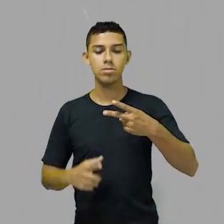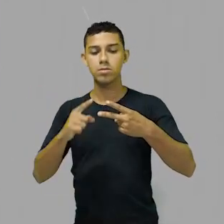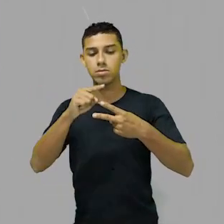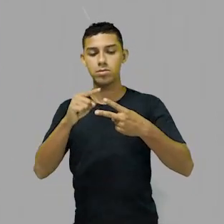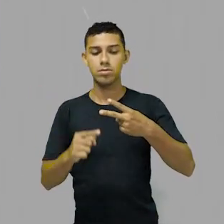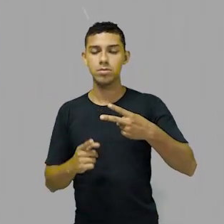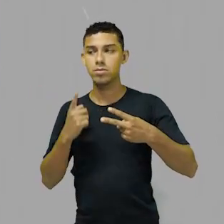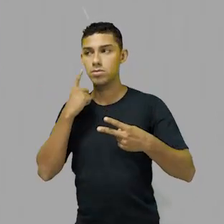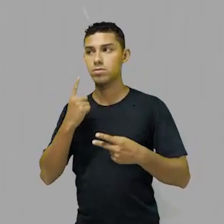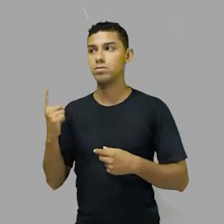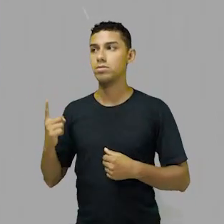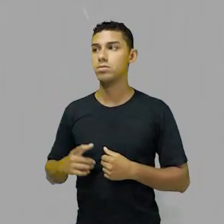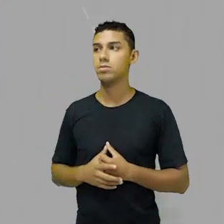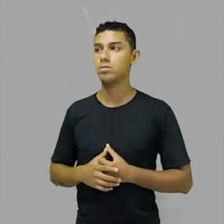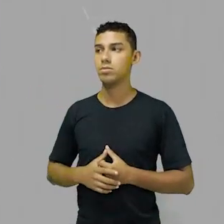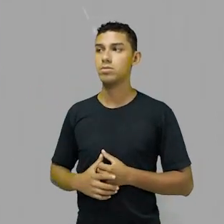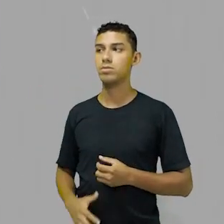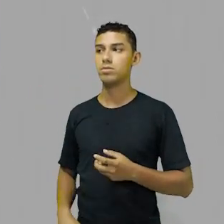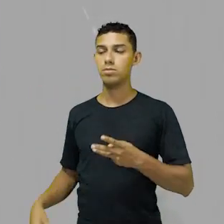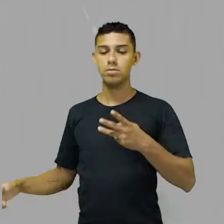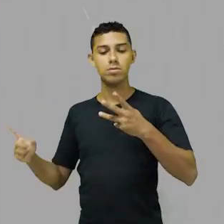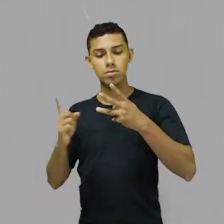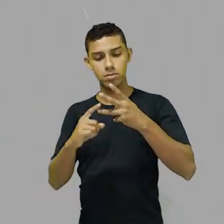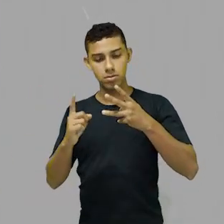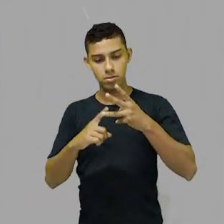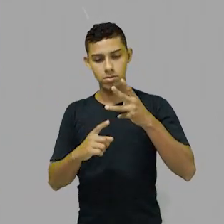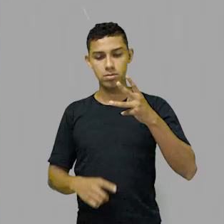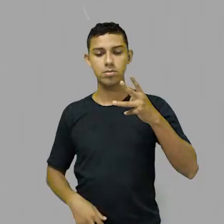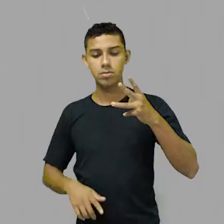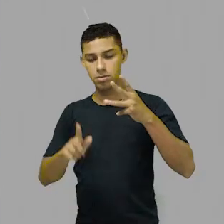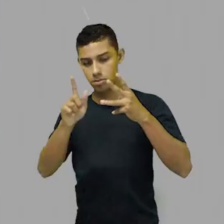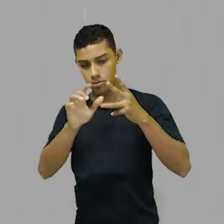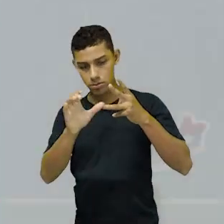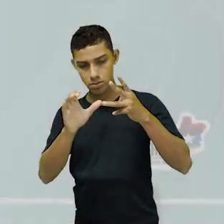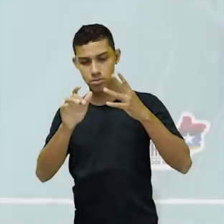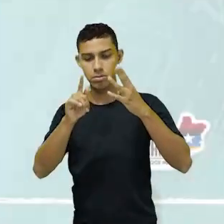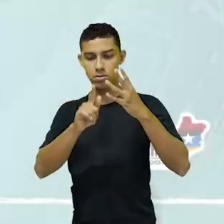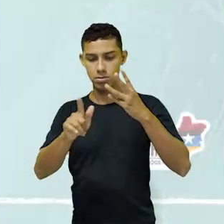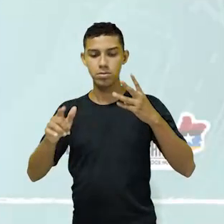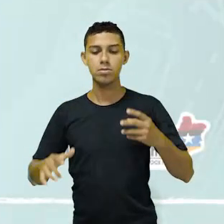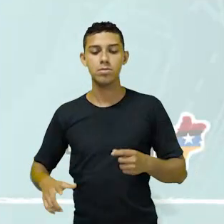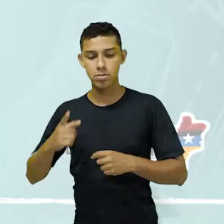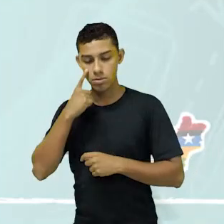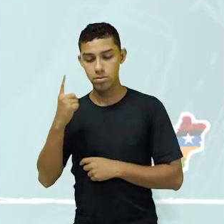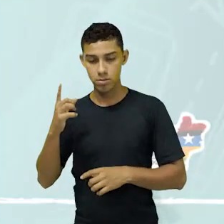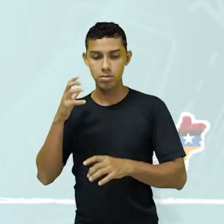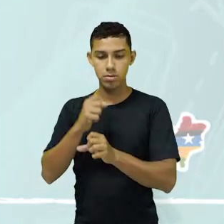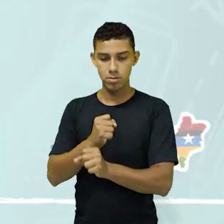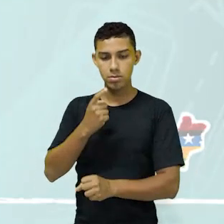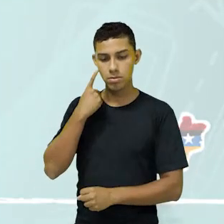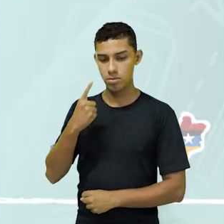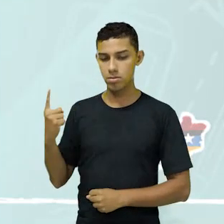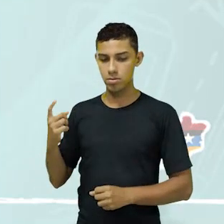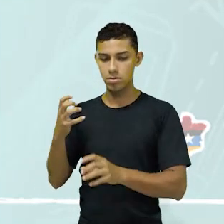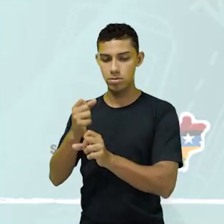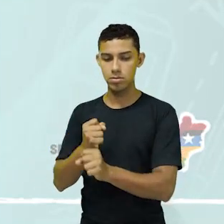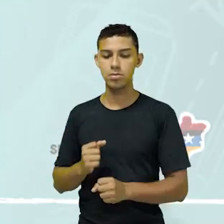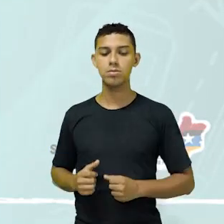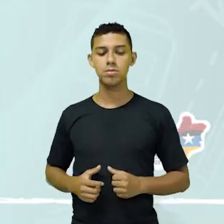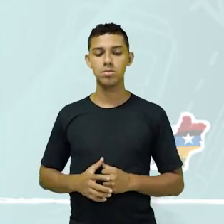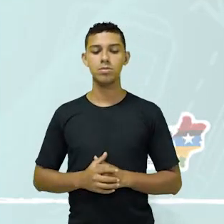timina, aqui vai ser a quantidade de citosina e de guanina. Eu já descobri, né? Mas a gente vai mostrar o cálculo aqui para vocês.